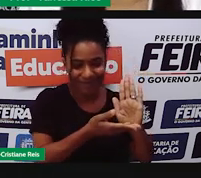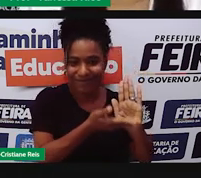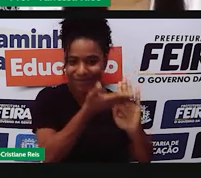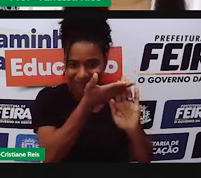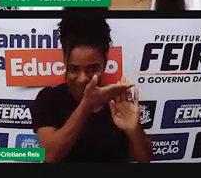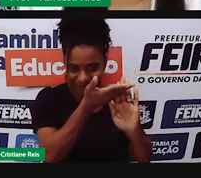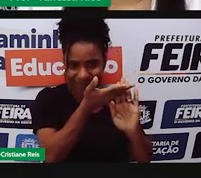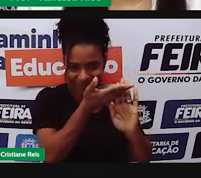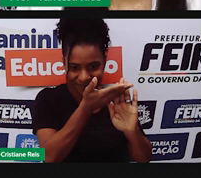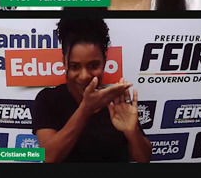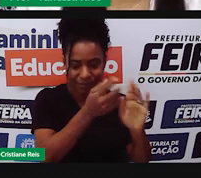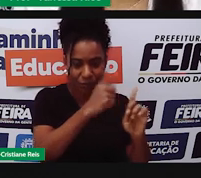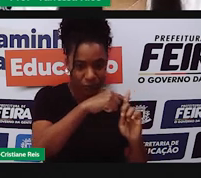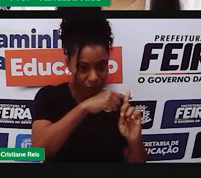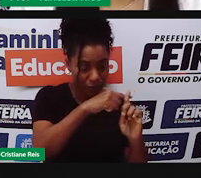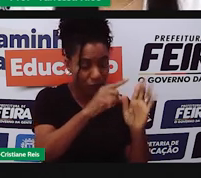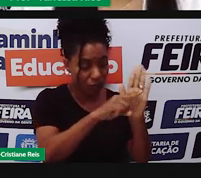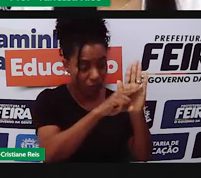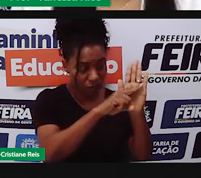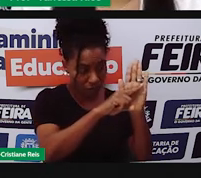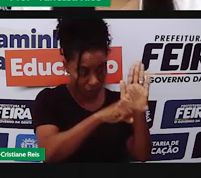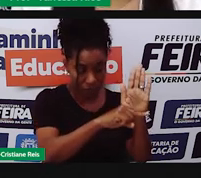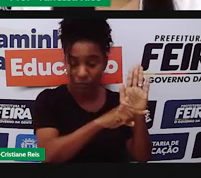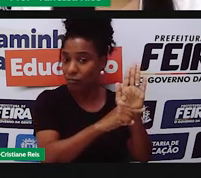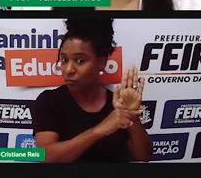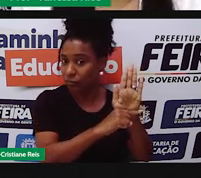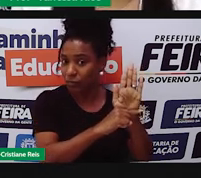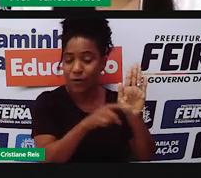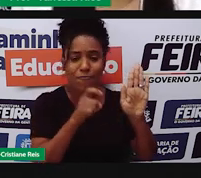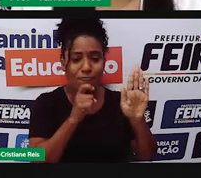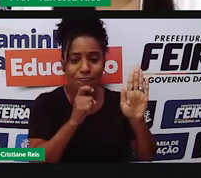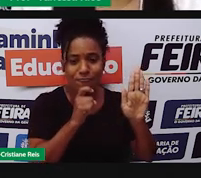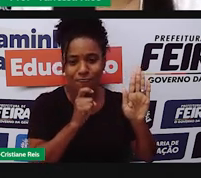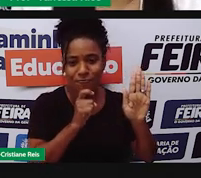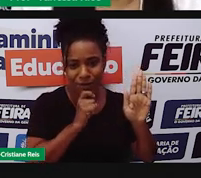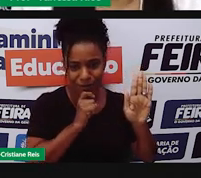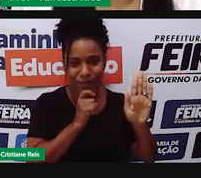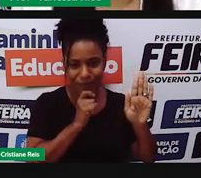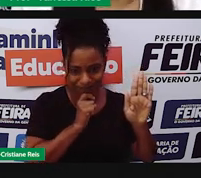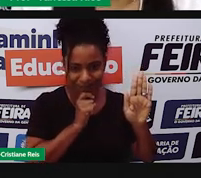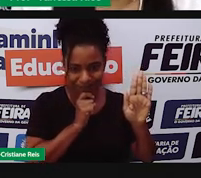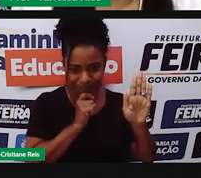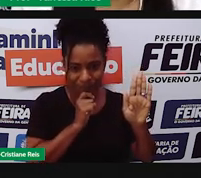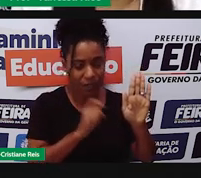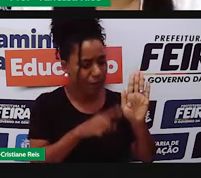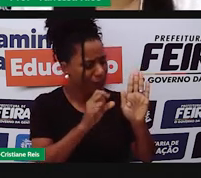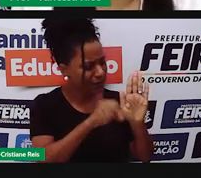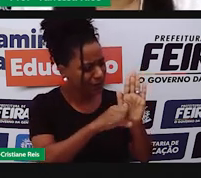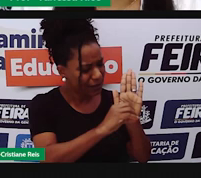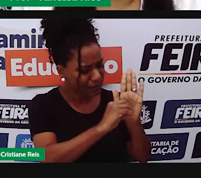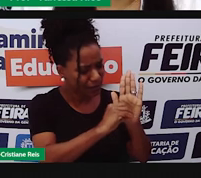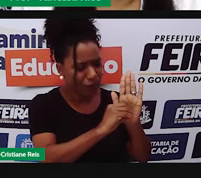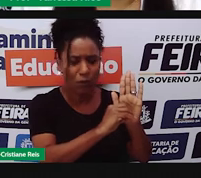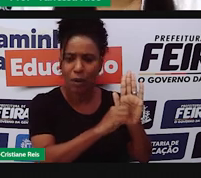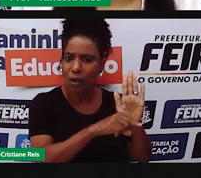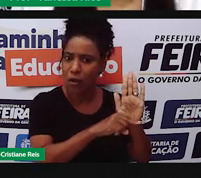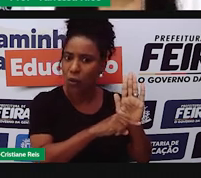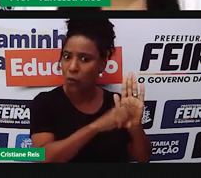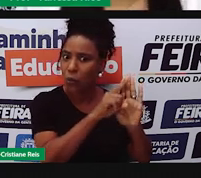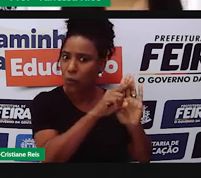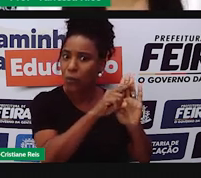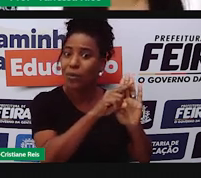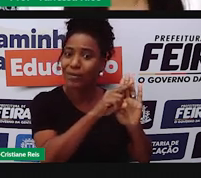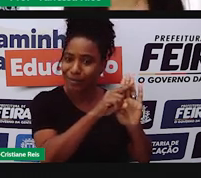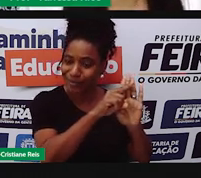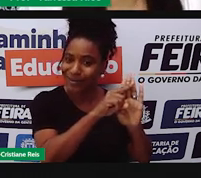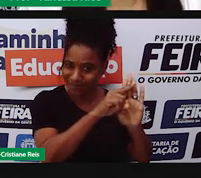temperatura esfriando. Do zero para cima, onde os números não são acompanhados desse número, desse sinal de menos aqui, são